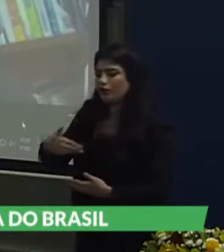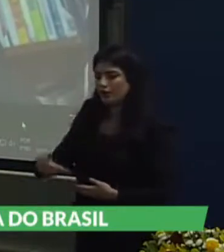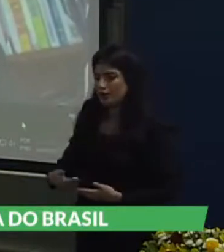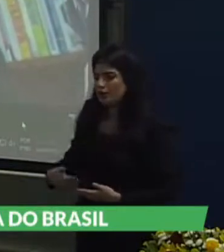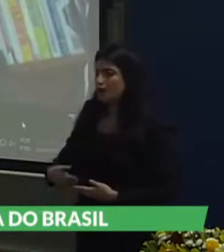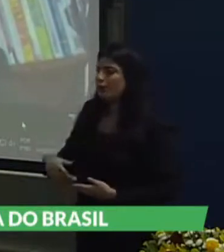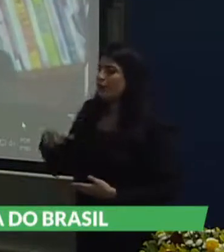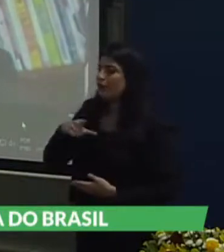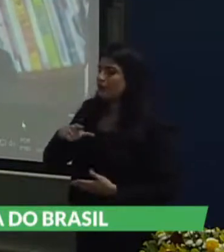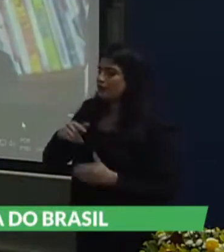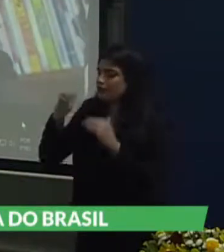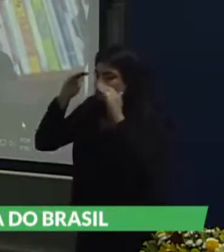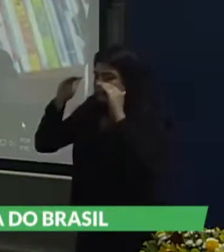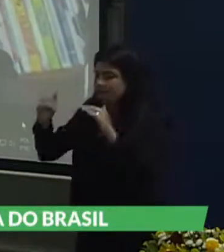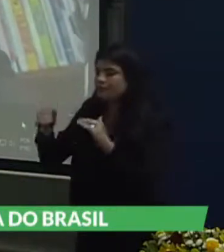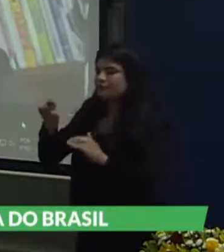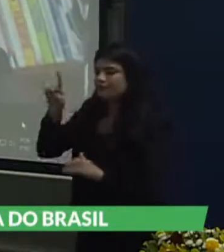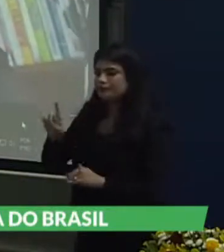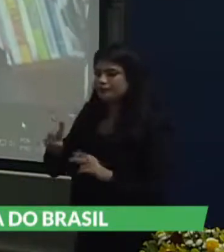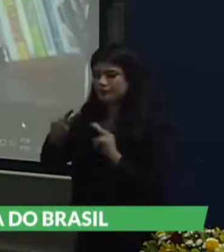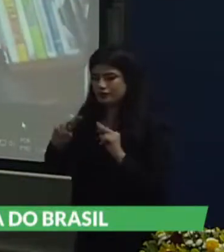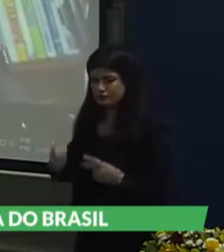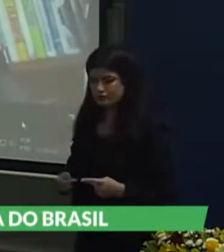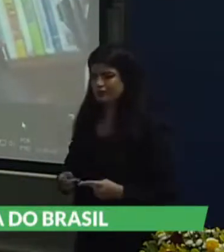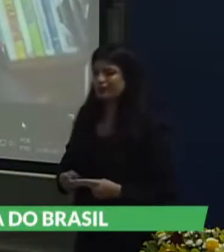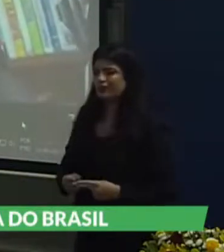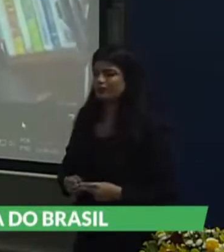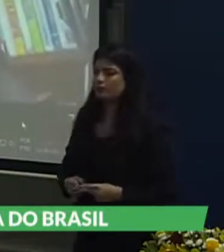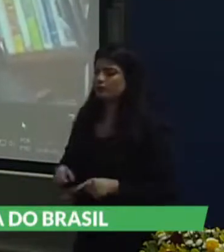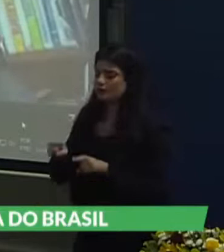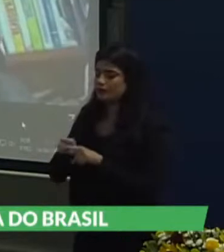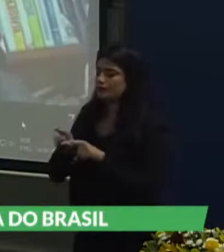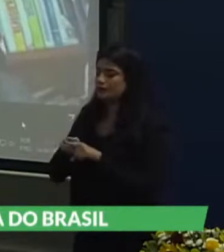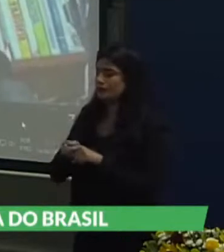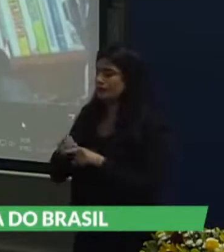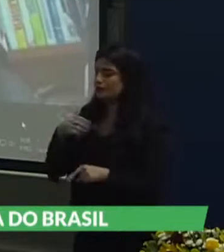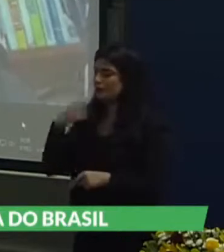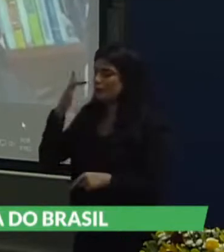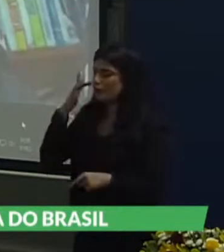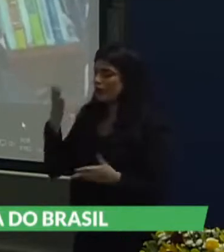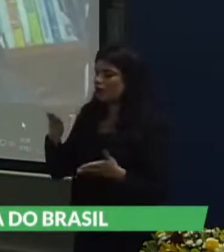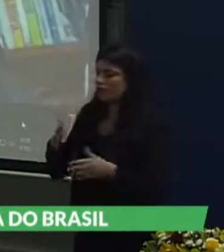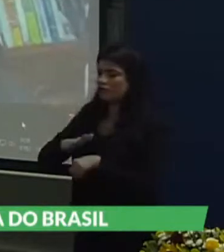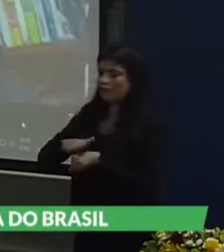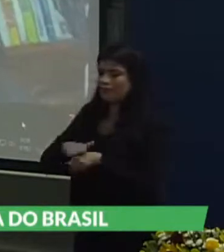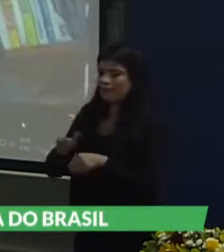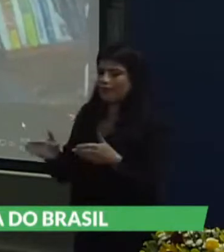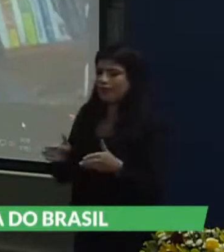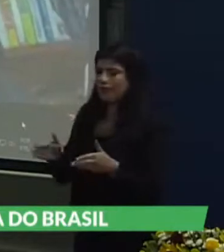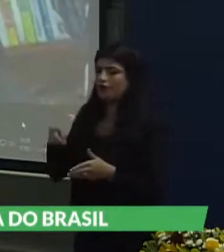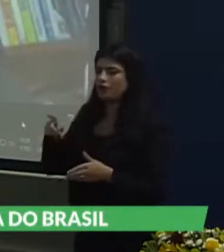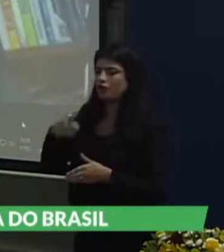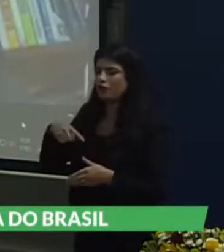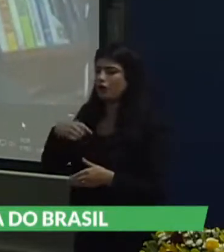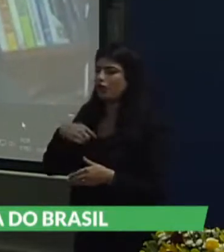que respeitasse os direitos humanos. E eu acho que nesse tempo eu só pude